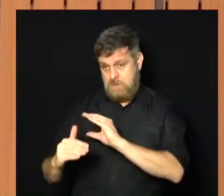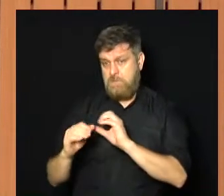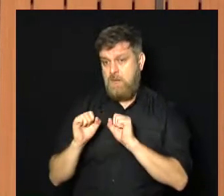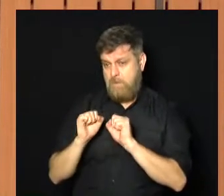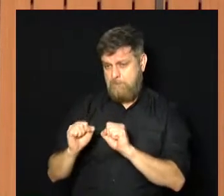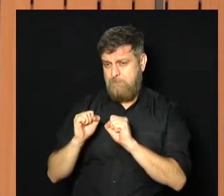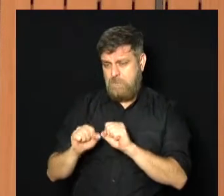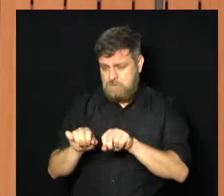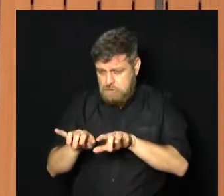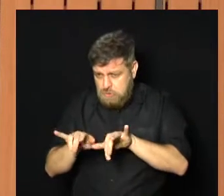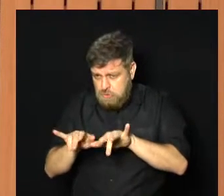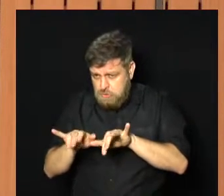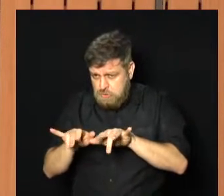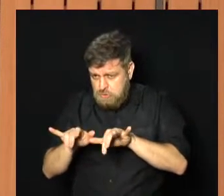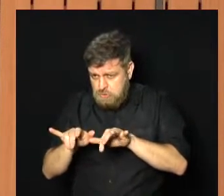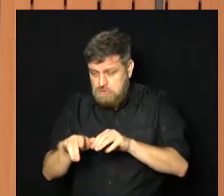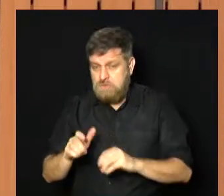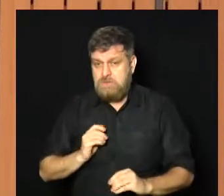o